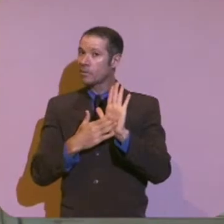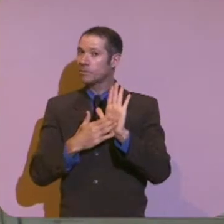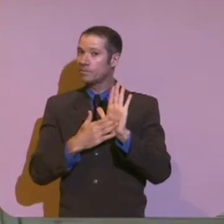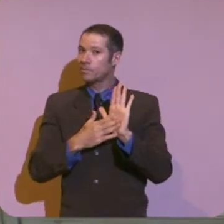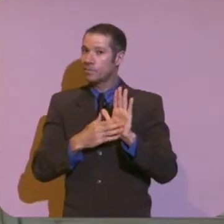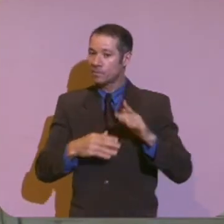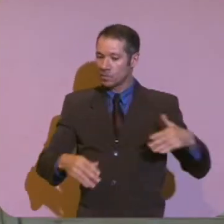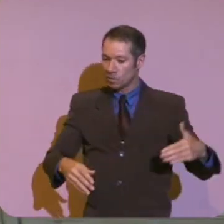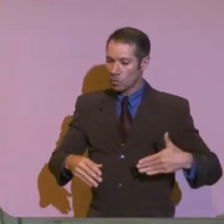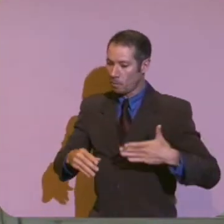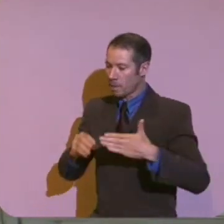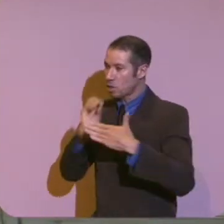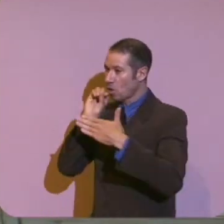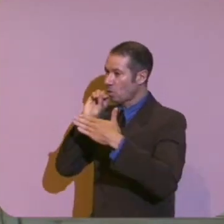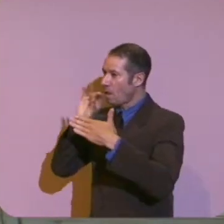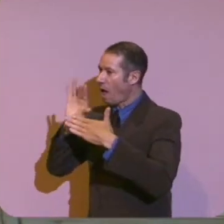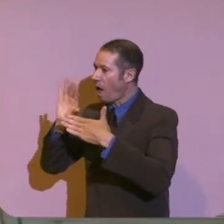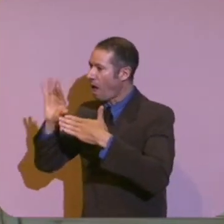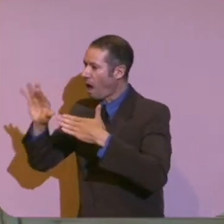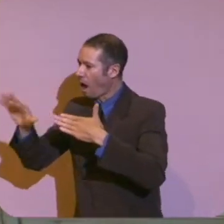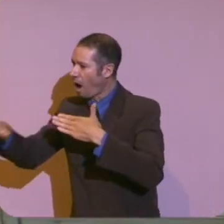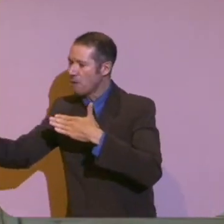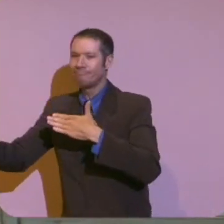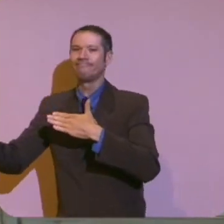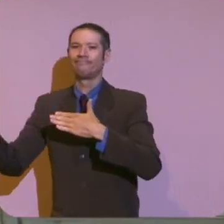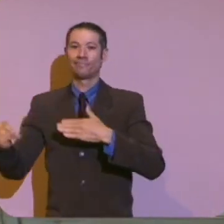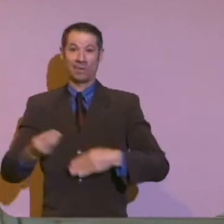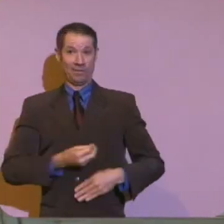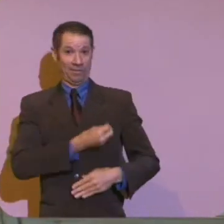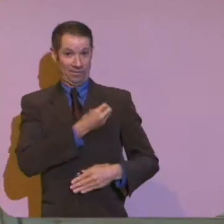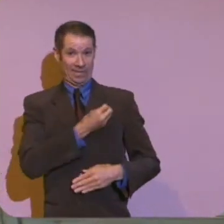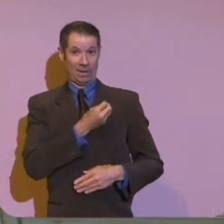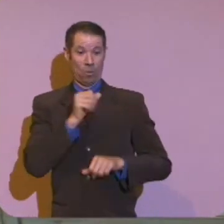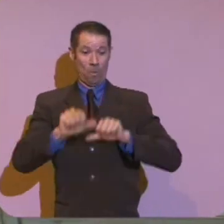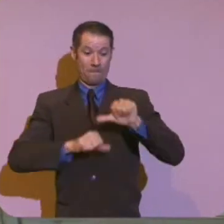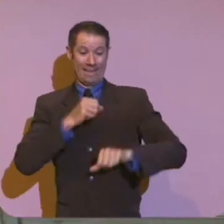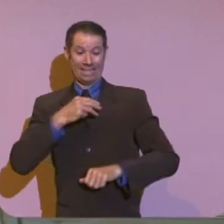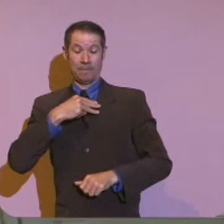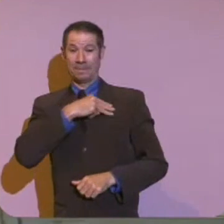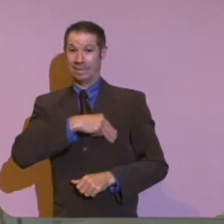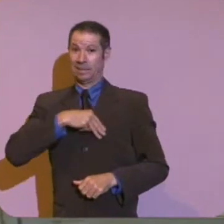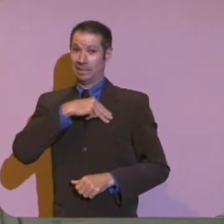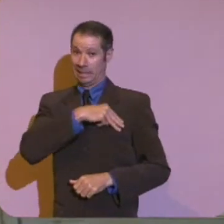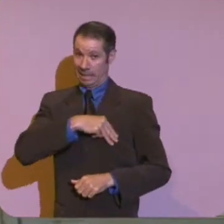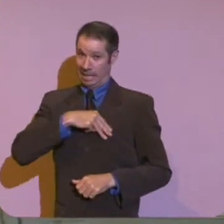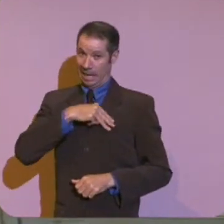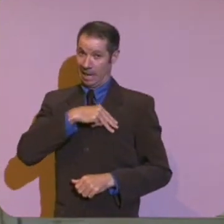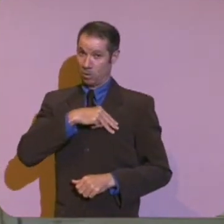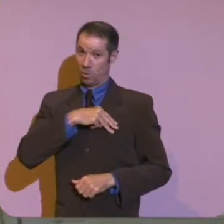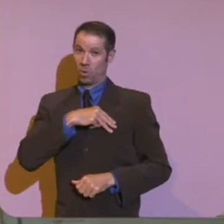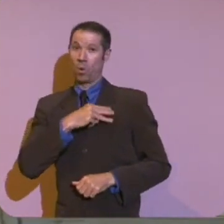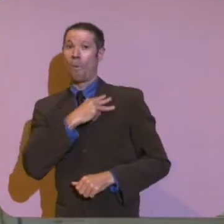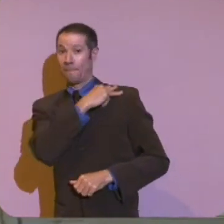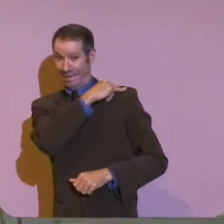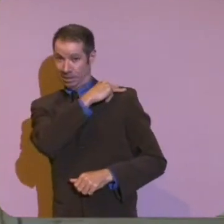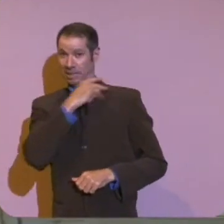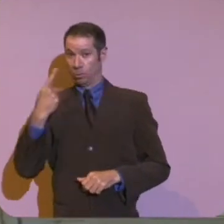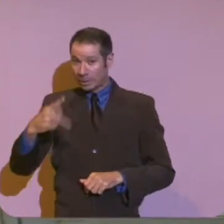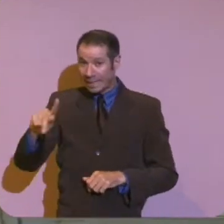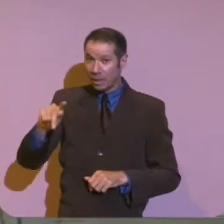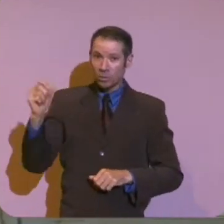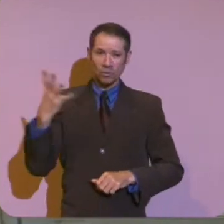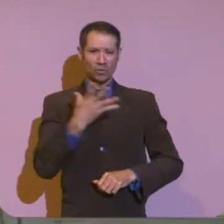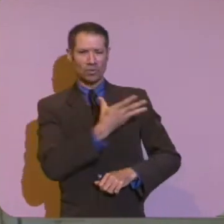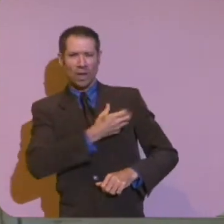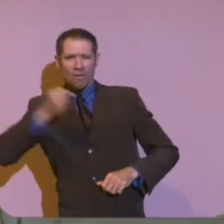na praia. E ele recomeça a sua vida e seu ministério. E grande salvação vai acontecer na